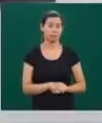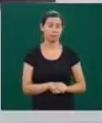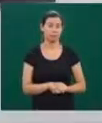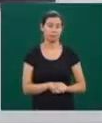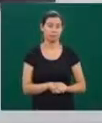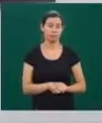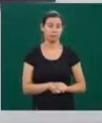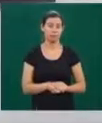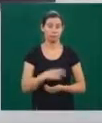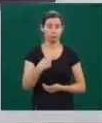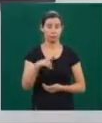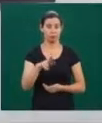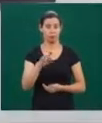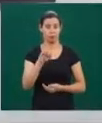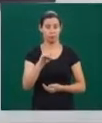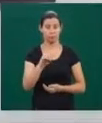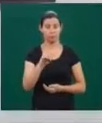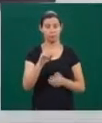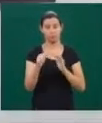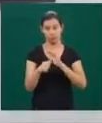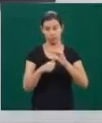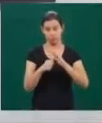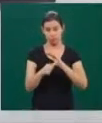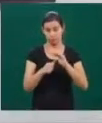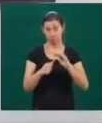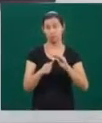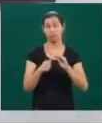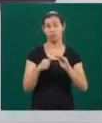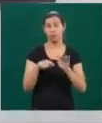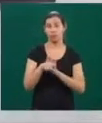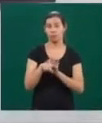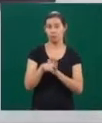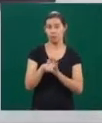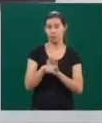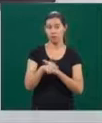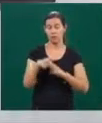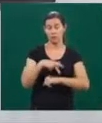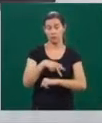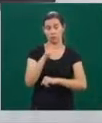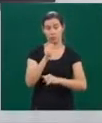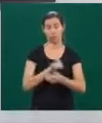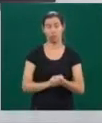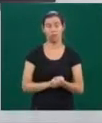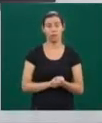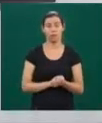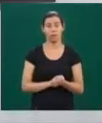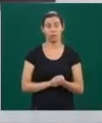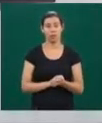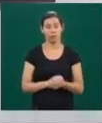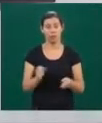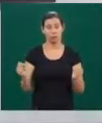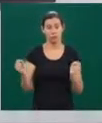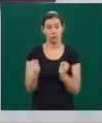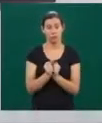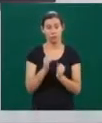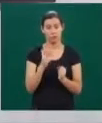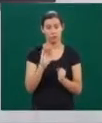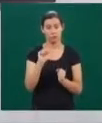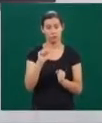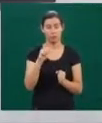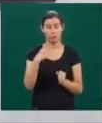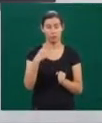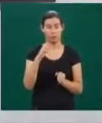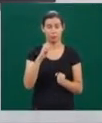A Pró-Reitoria de Pesquisa e Pós-Graduação da UFO, em parceria com a Fundação de Amparo à Pesquisa de Minas Gerais, a FAPEMIG, e o